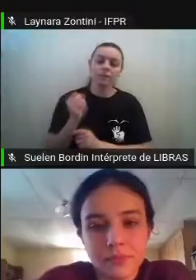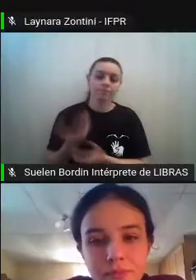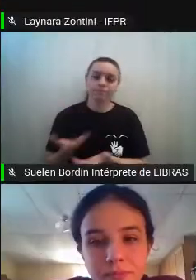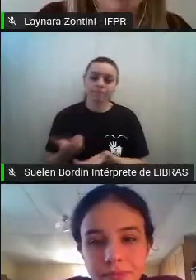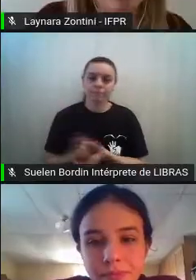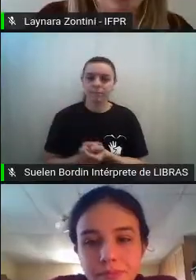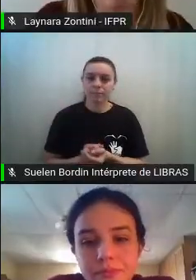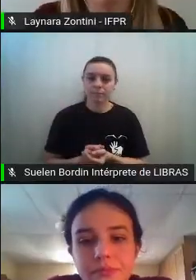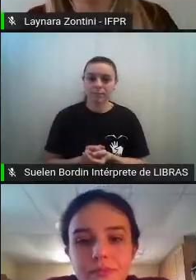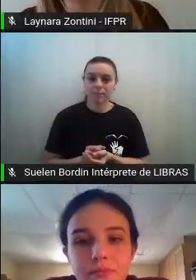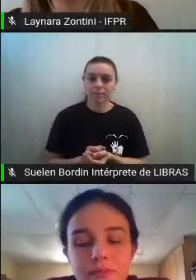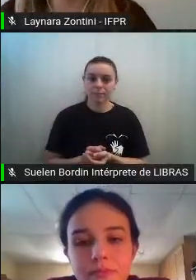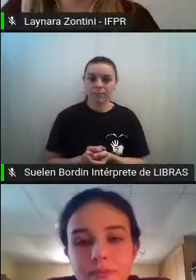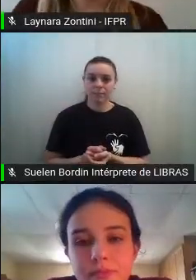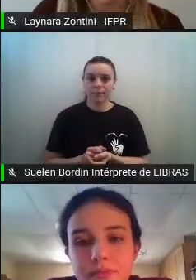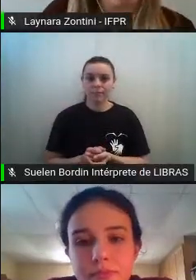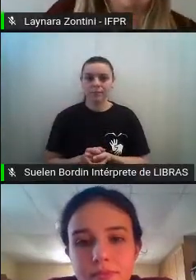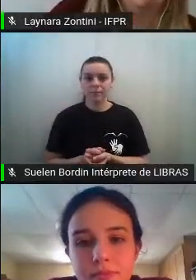Lainara.